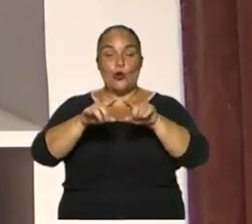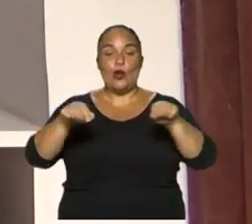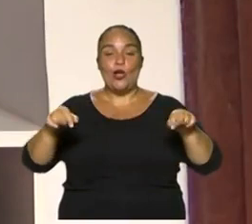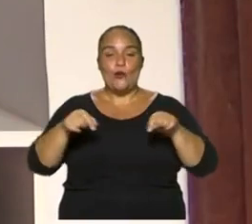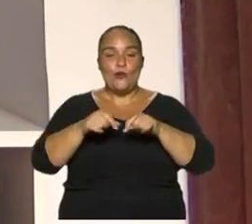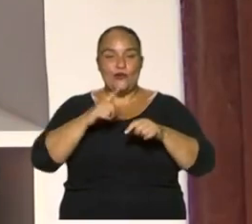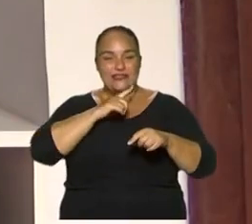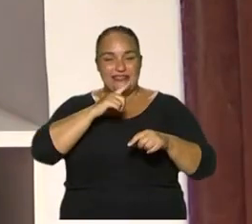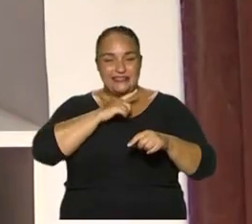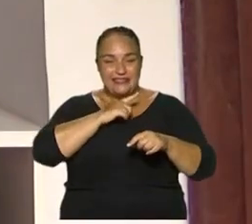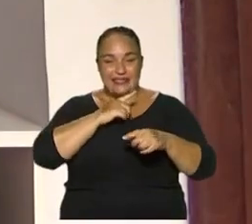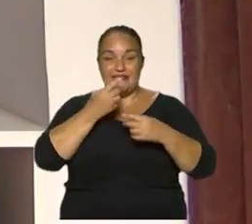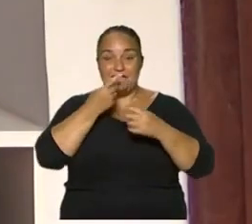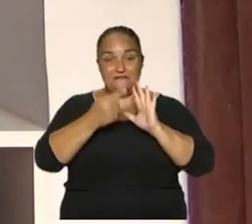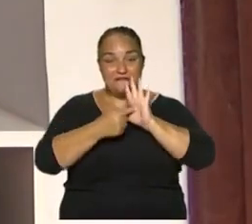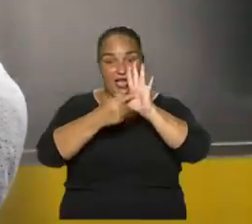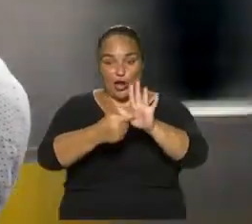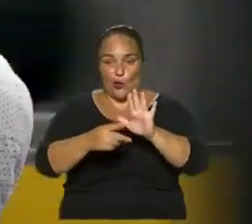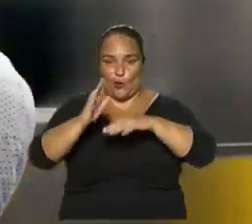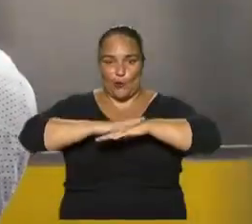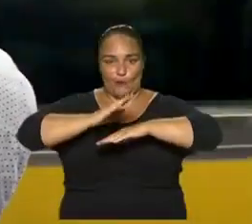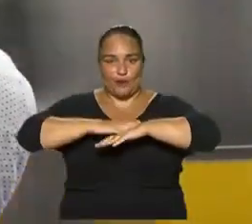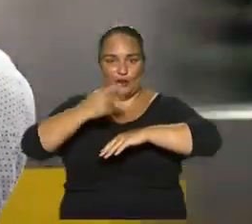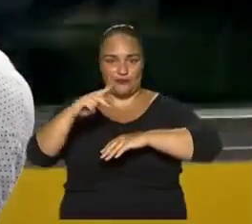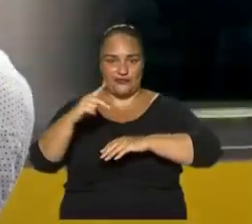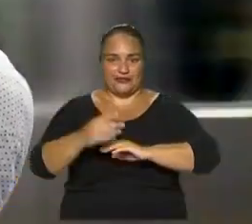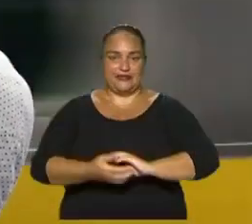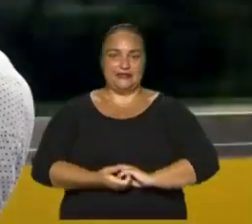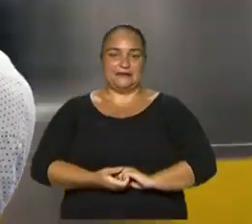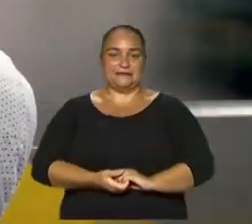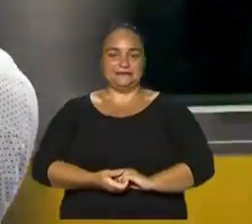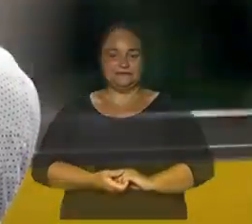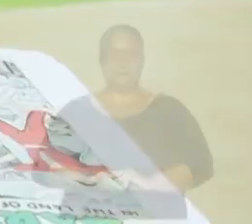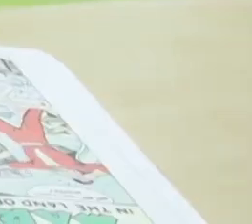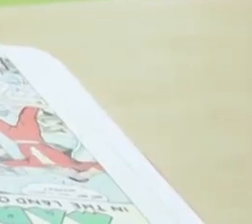ter feito e levado e ser uma coisa dele.